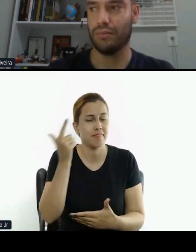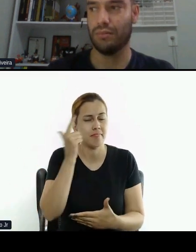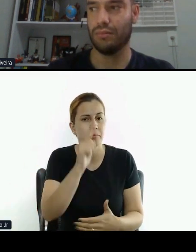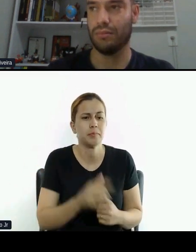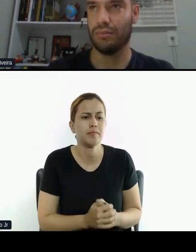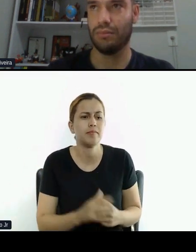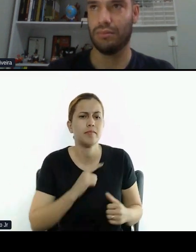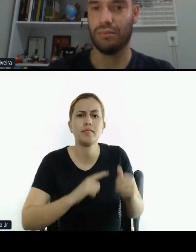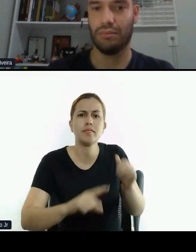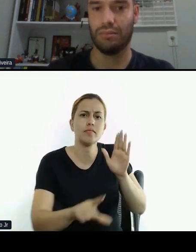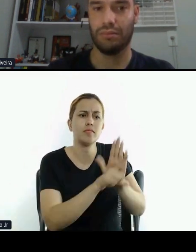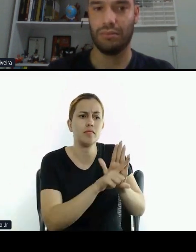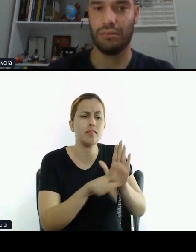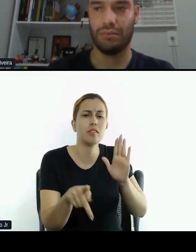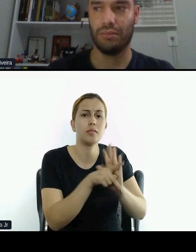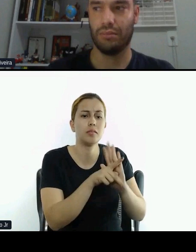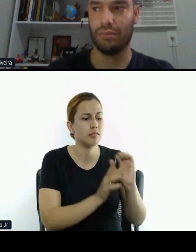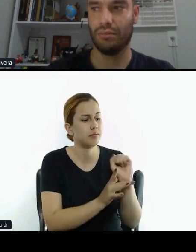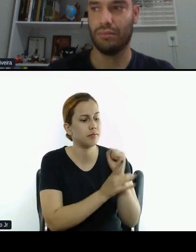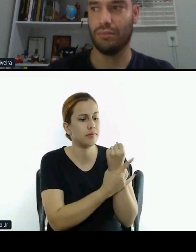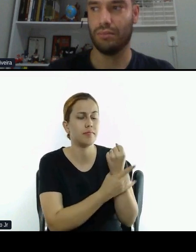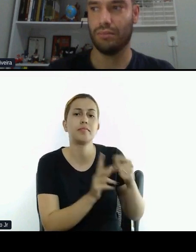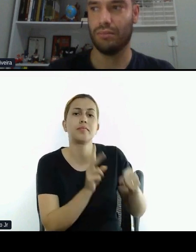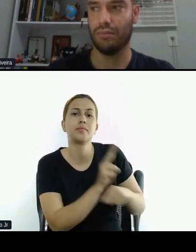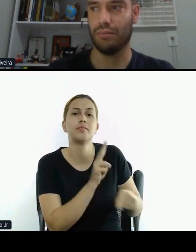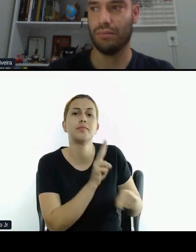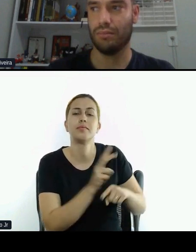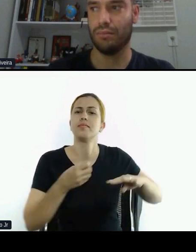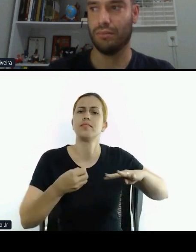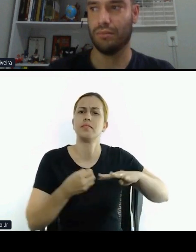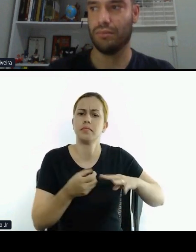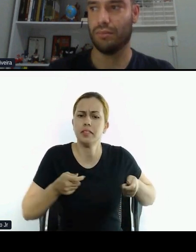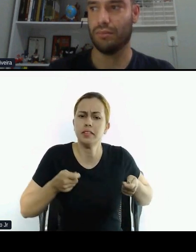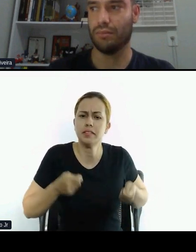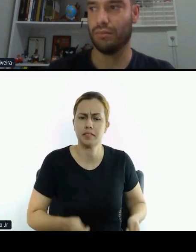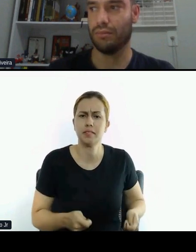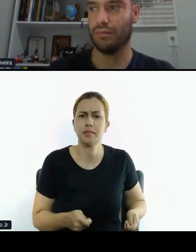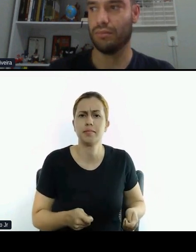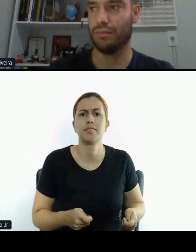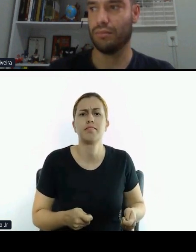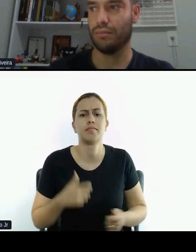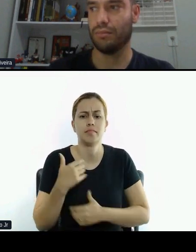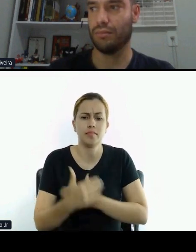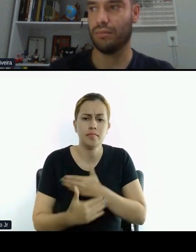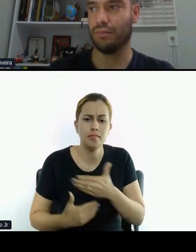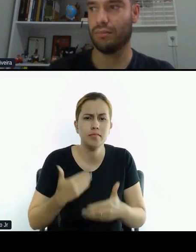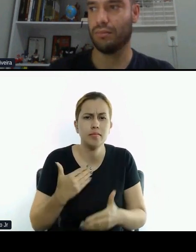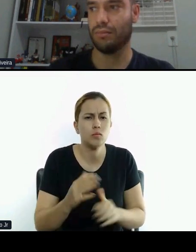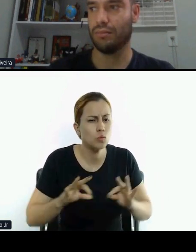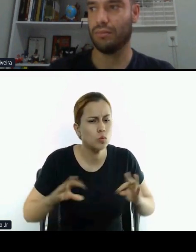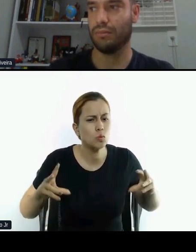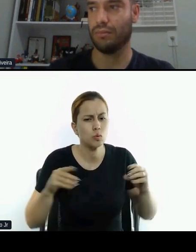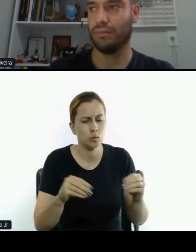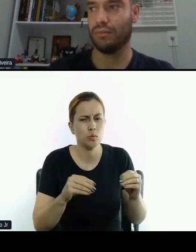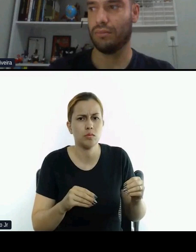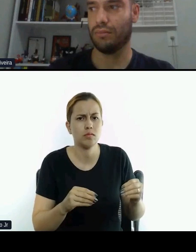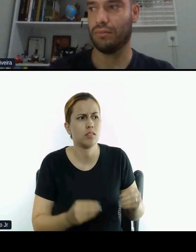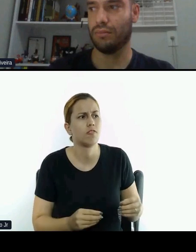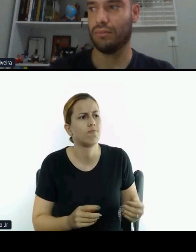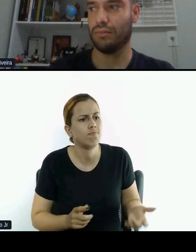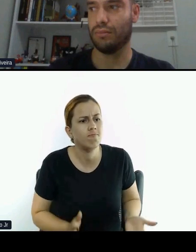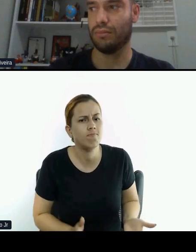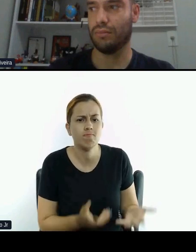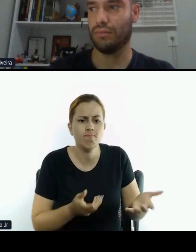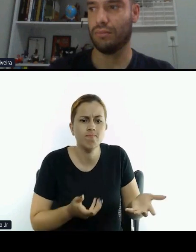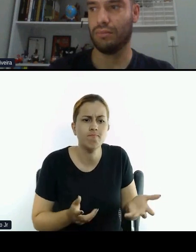de Proteção de Dados, que está aí, né, firme e forte, e já tem todo um aparato para fazer cobranças